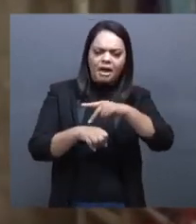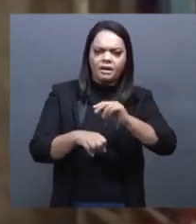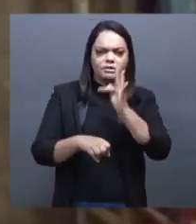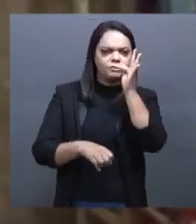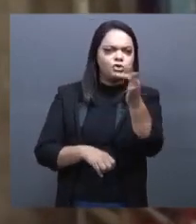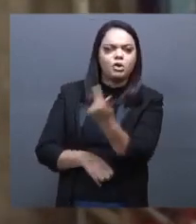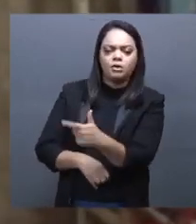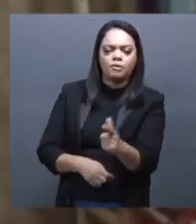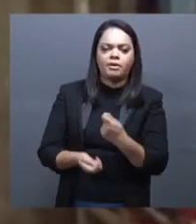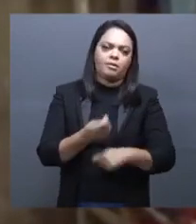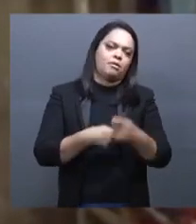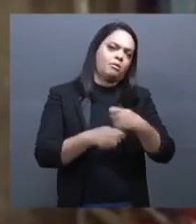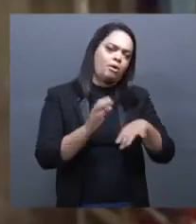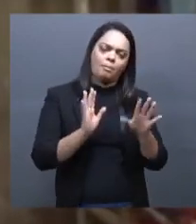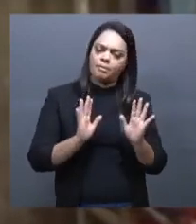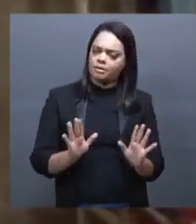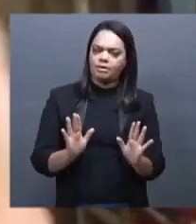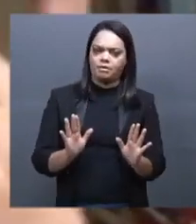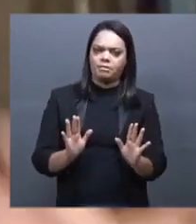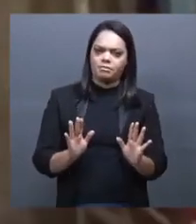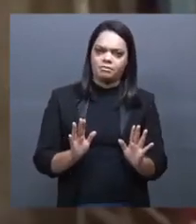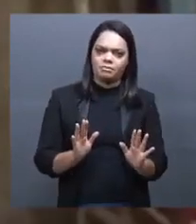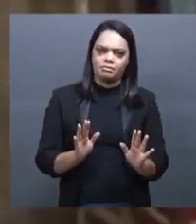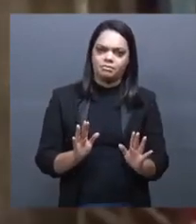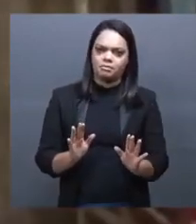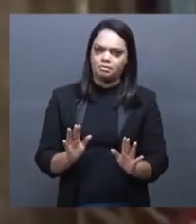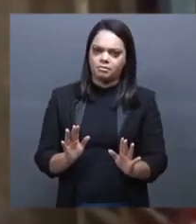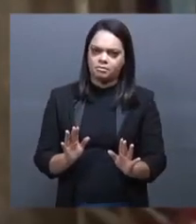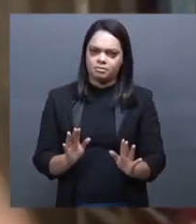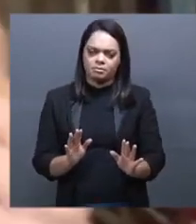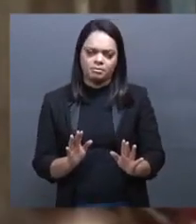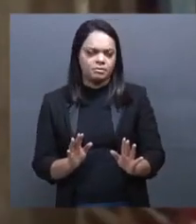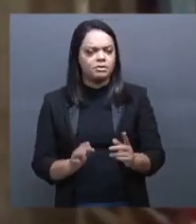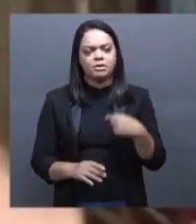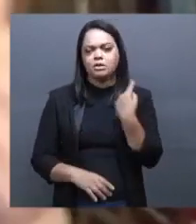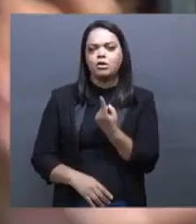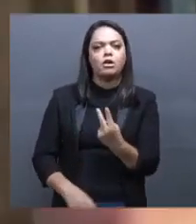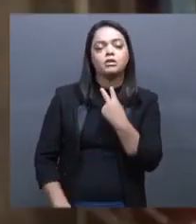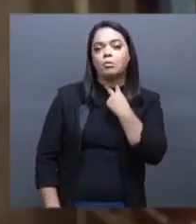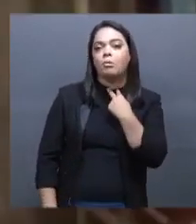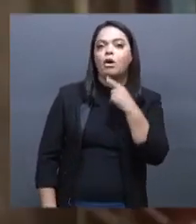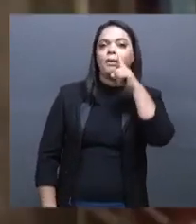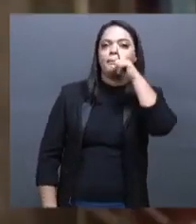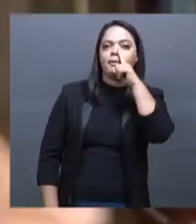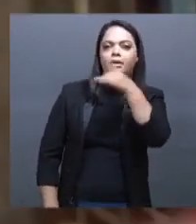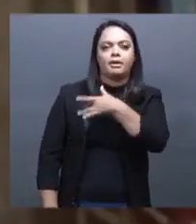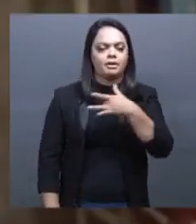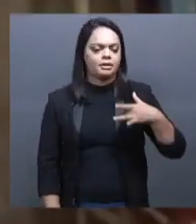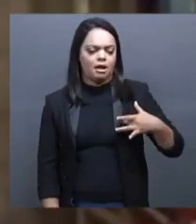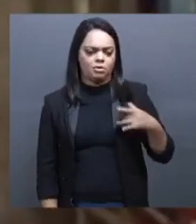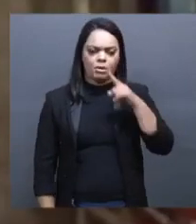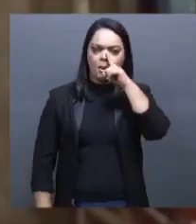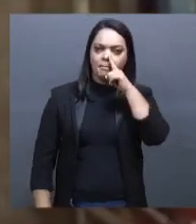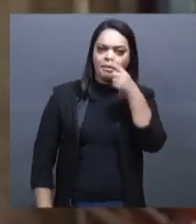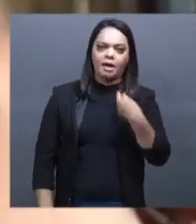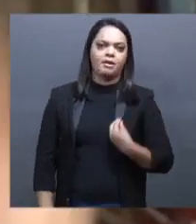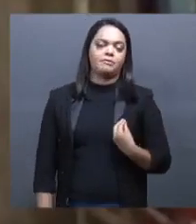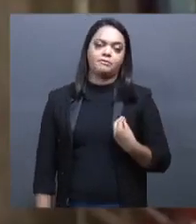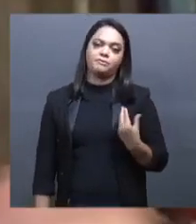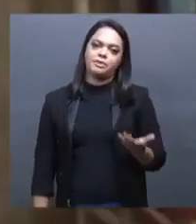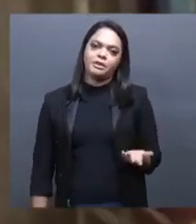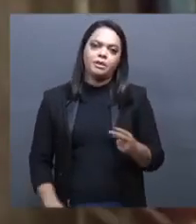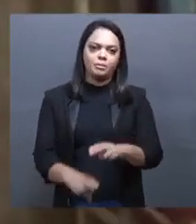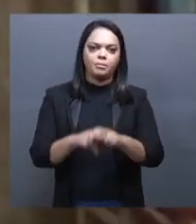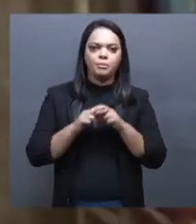dia seguinte, tá? Não faz sentido arriscarmos nossa saúde, nossas vidas, repito,